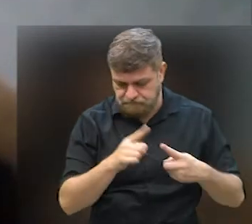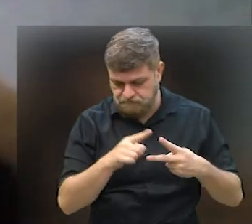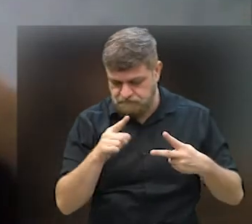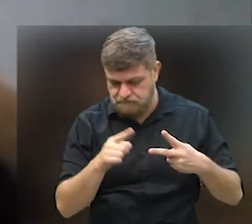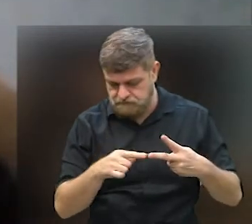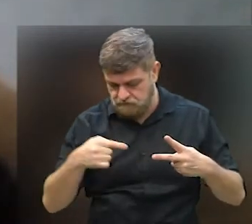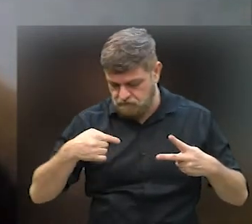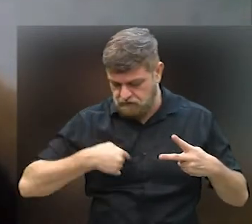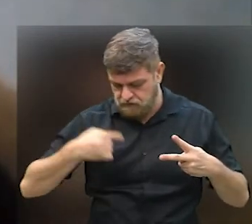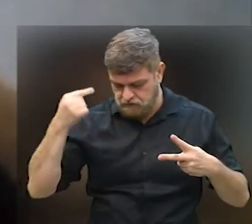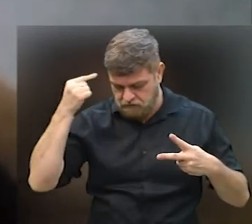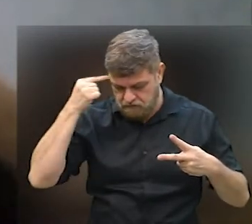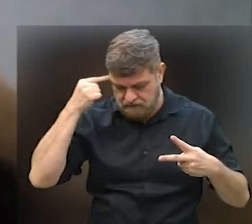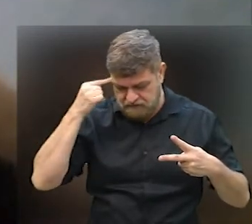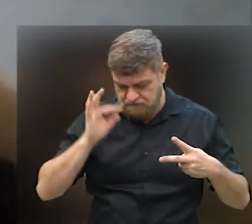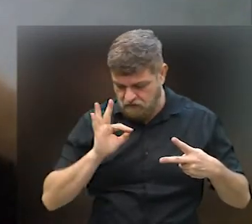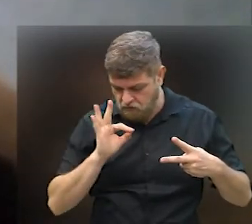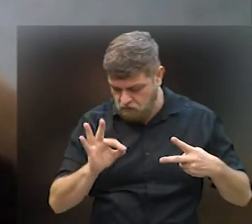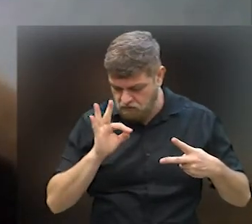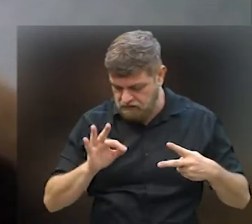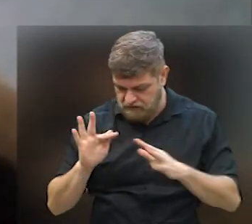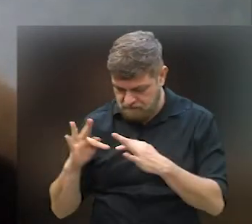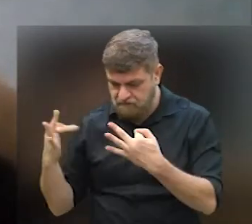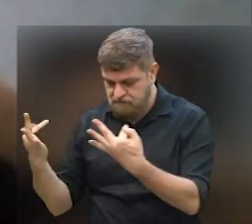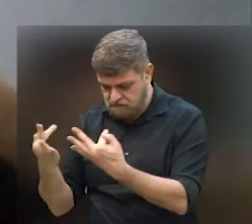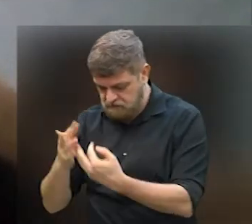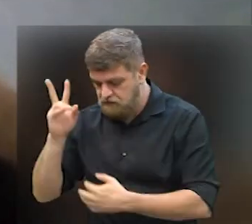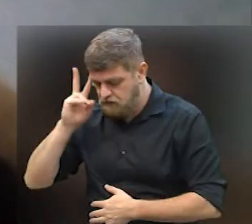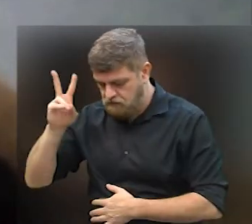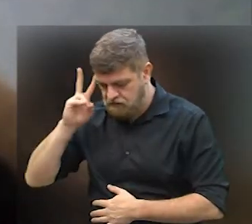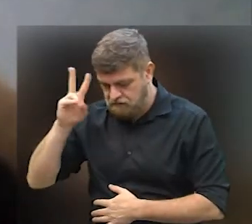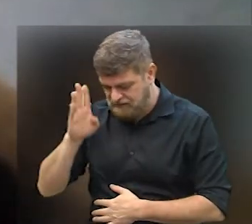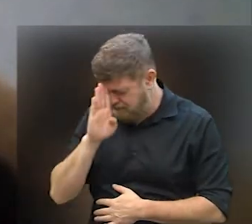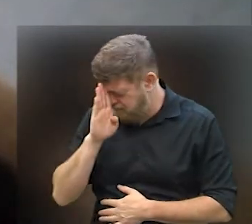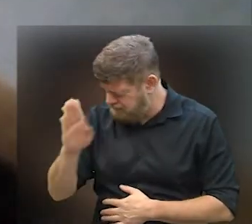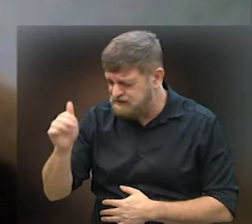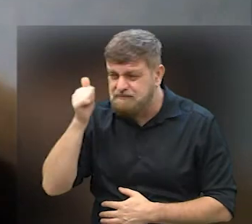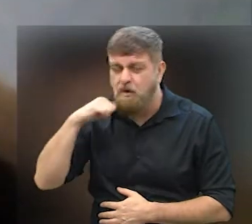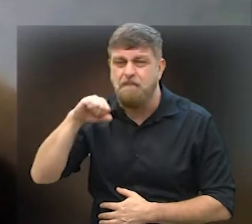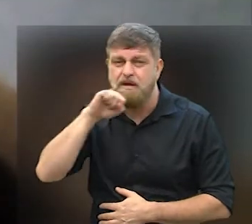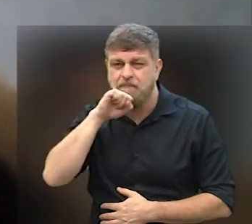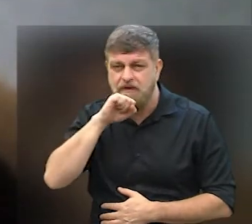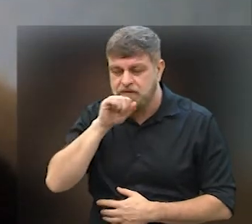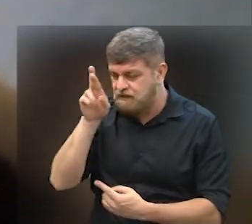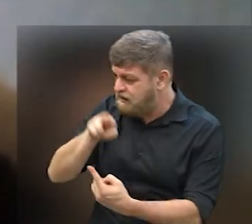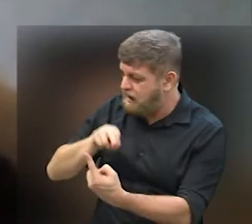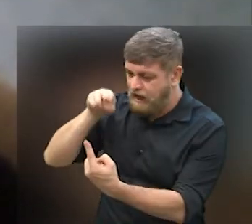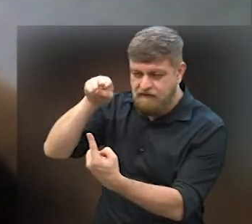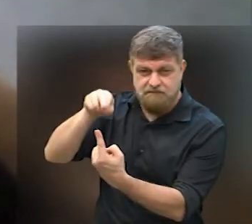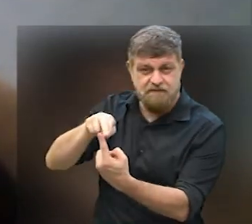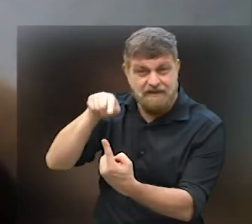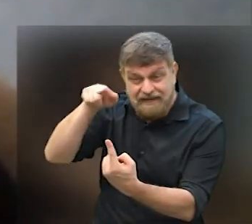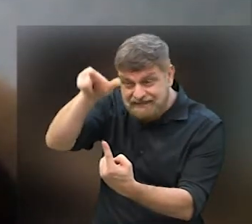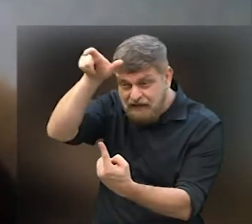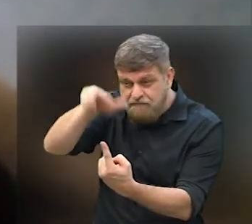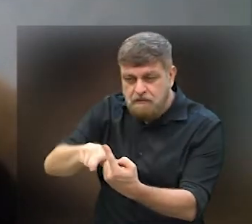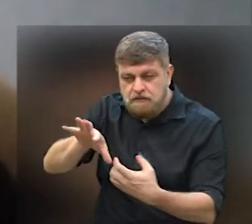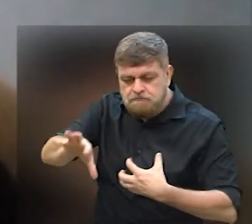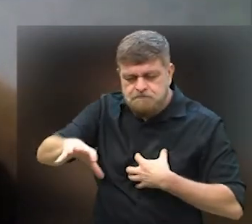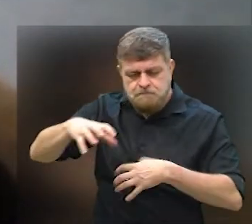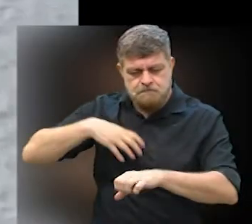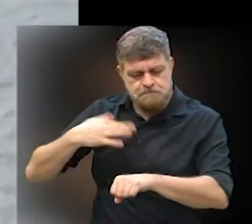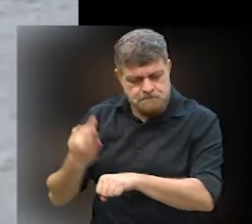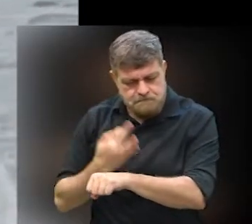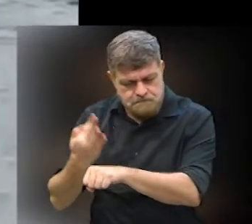para mim. Um deles, com certeza, é me lembrar da minha família, em especial a minha mãe, que para mim é uma referência de resiliência,